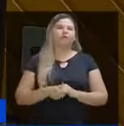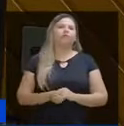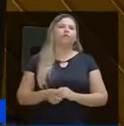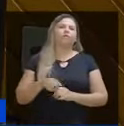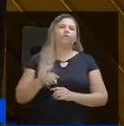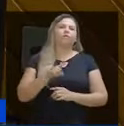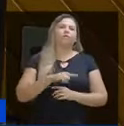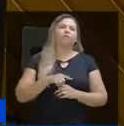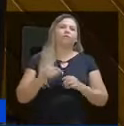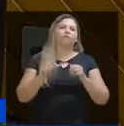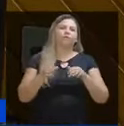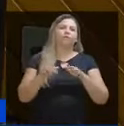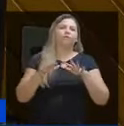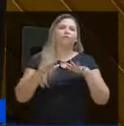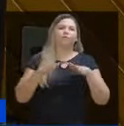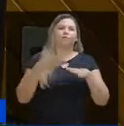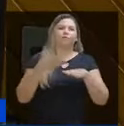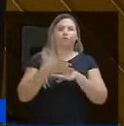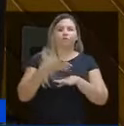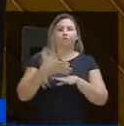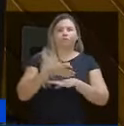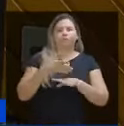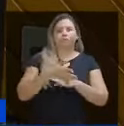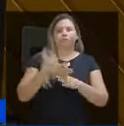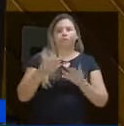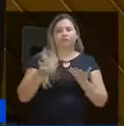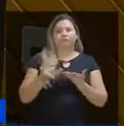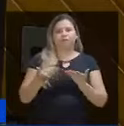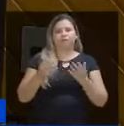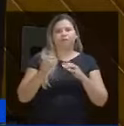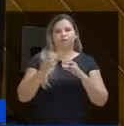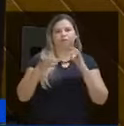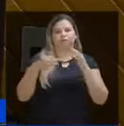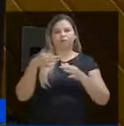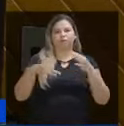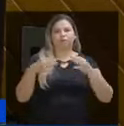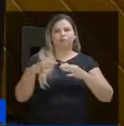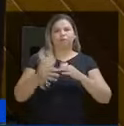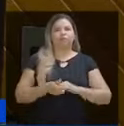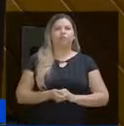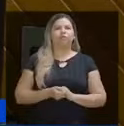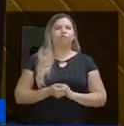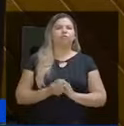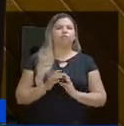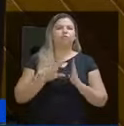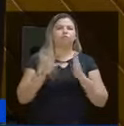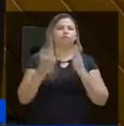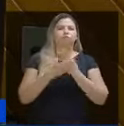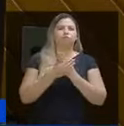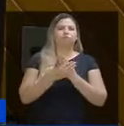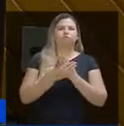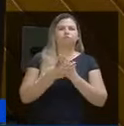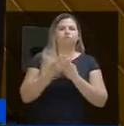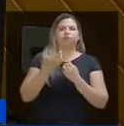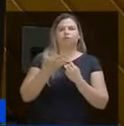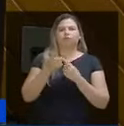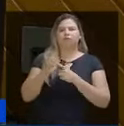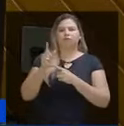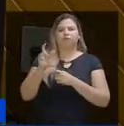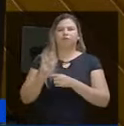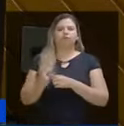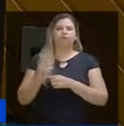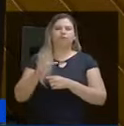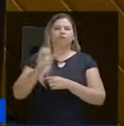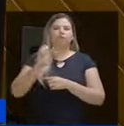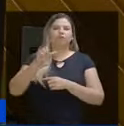juiz Rivaldo Valente, juiz Rivaldo Valente é branco, senhor de cabelos parcialmente grisalhos, curtos, curtiços na lateral, os óculos de armação escura, Santos, tem barba